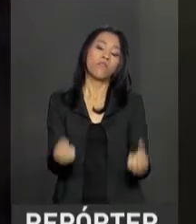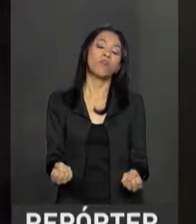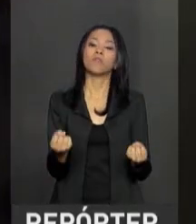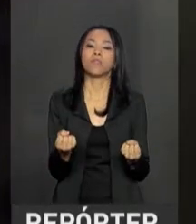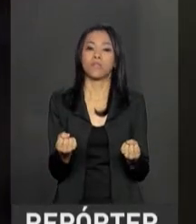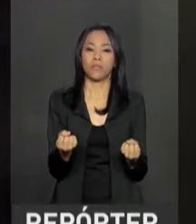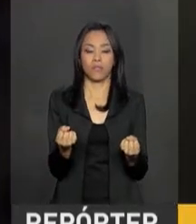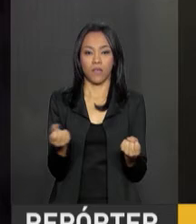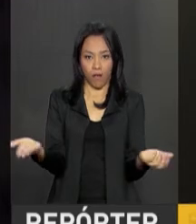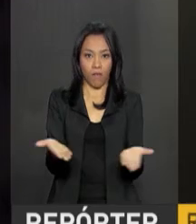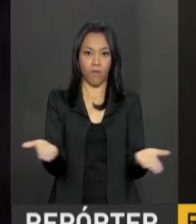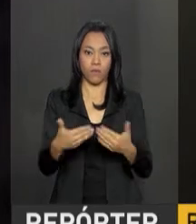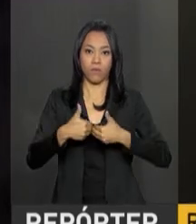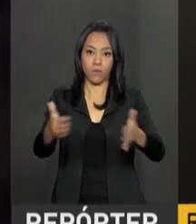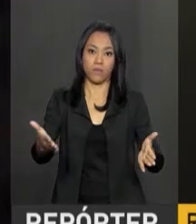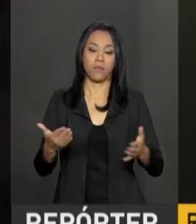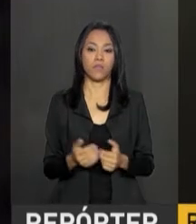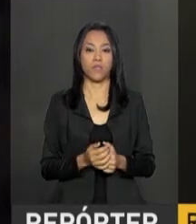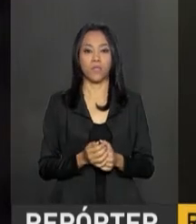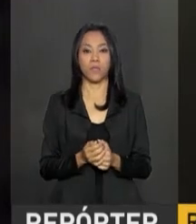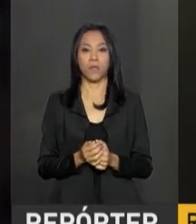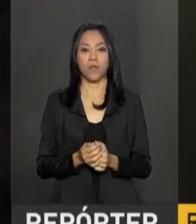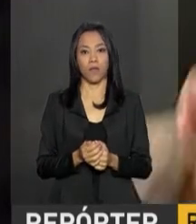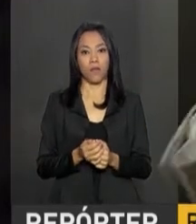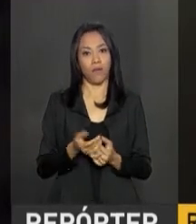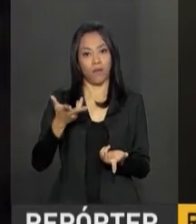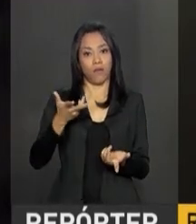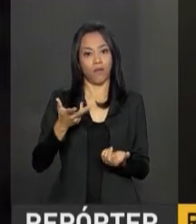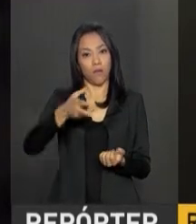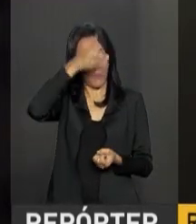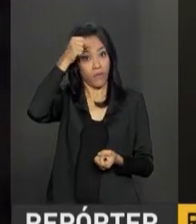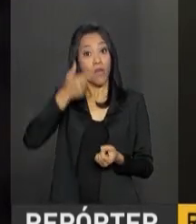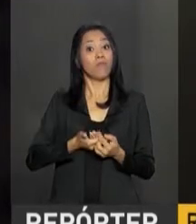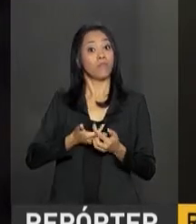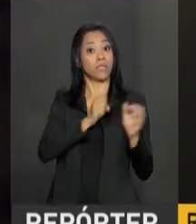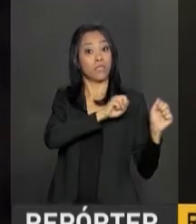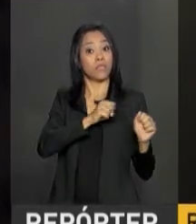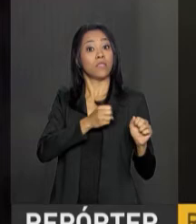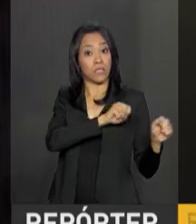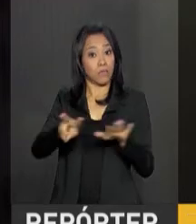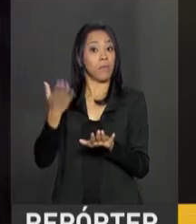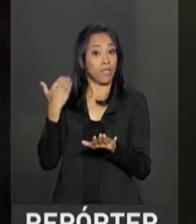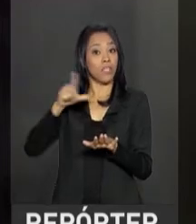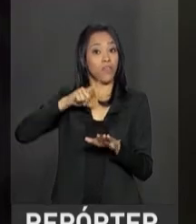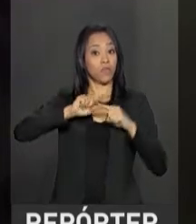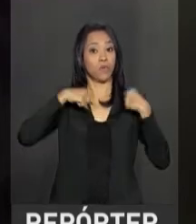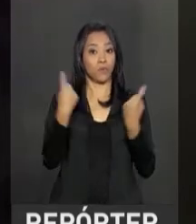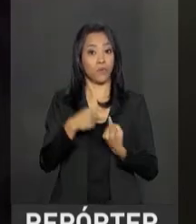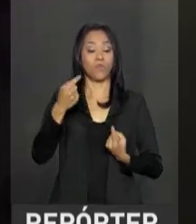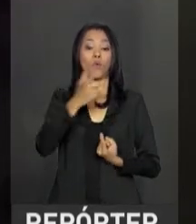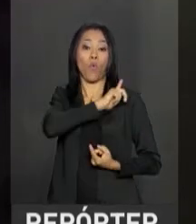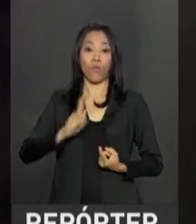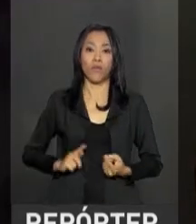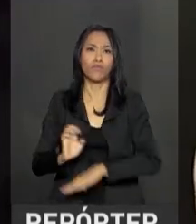disse agora pela pelo e hoje existe vemos governadores já anteriormente na semana passada vamos chamar